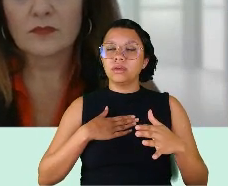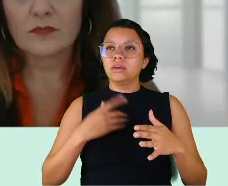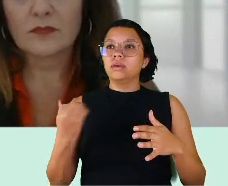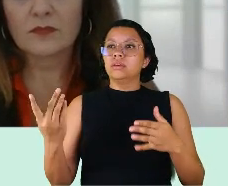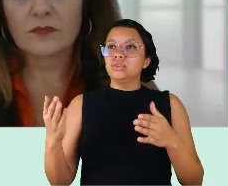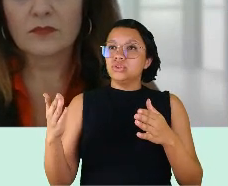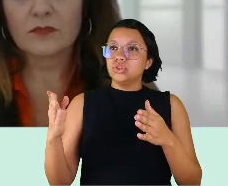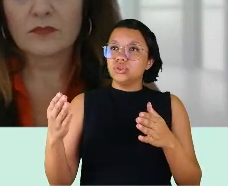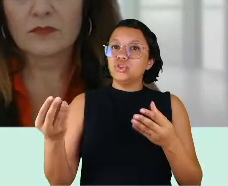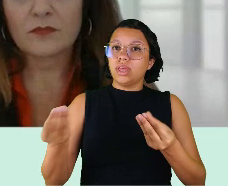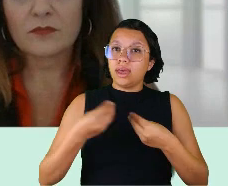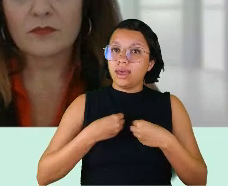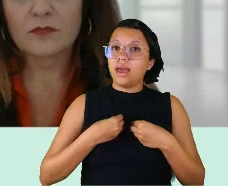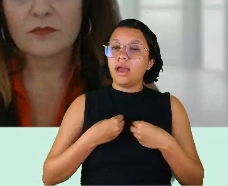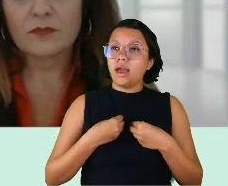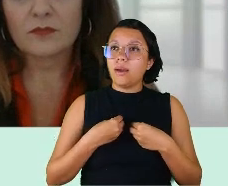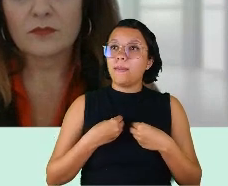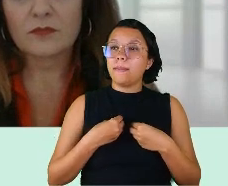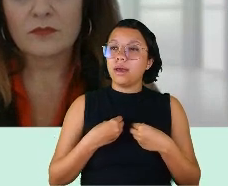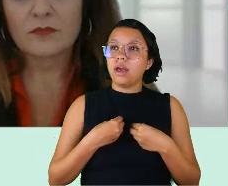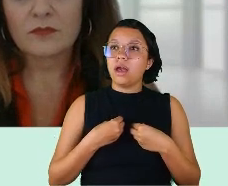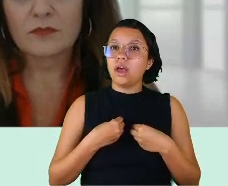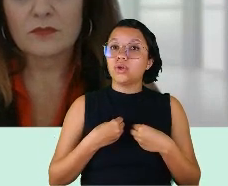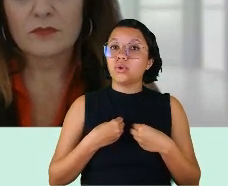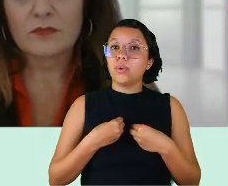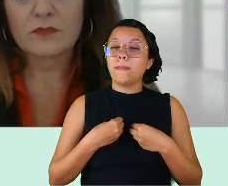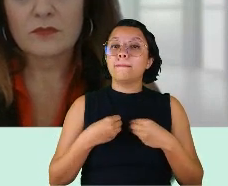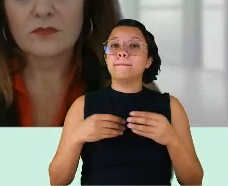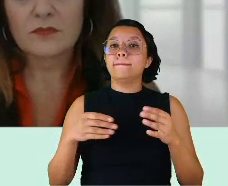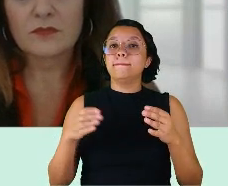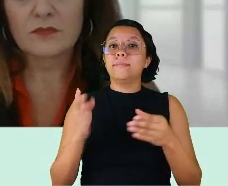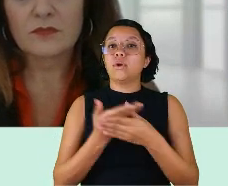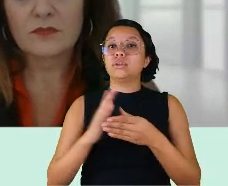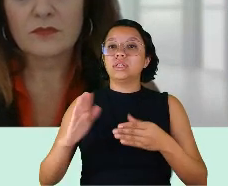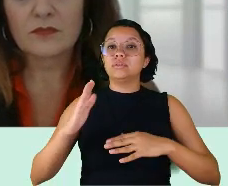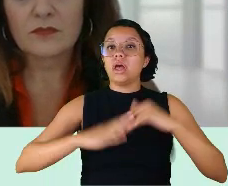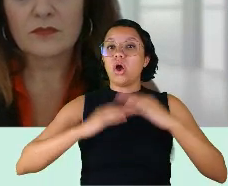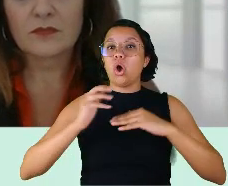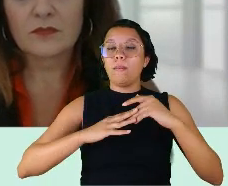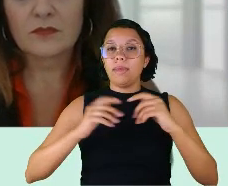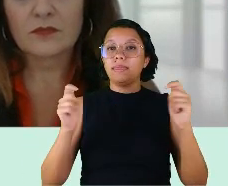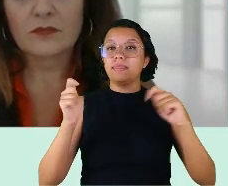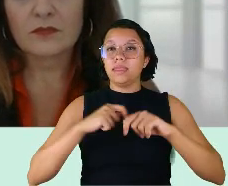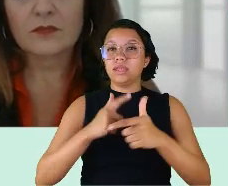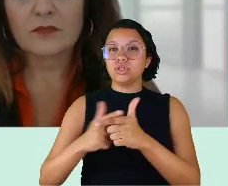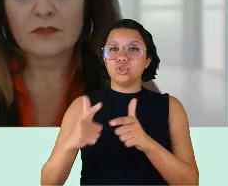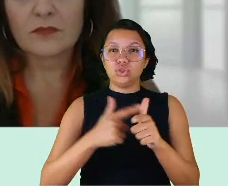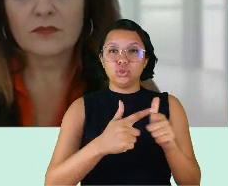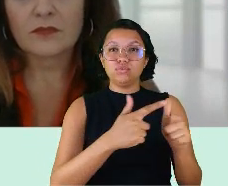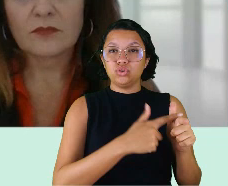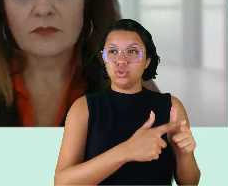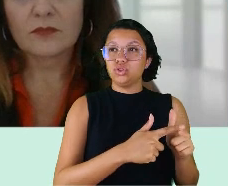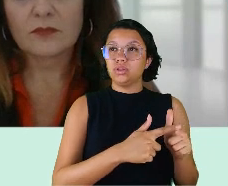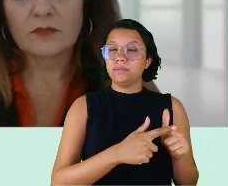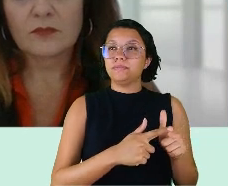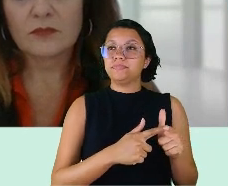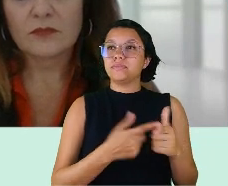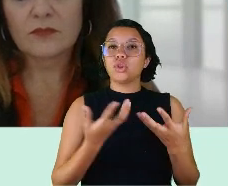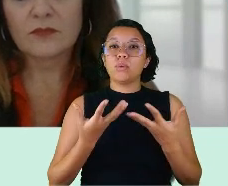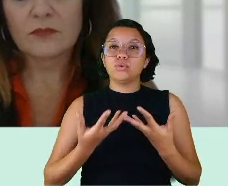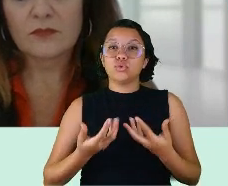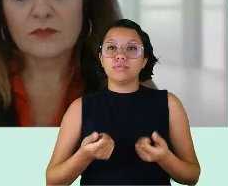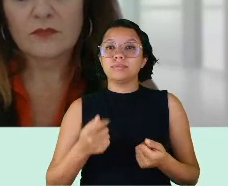estamos recebendo processos da competência delegada que foram, né, que foi absorvida, nós